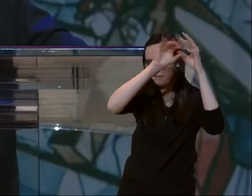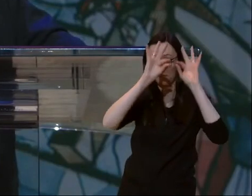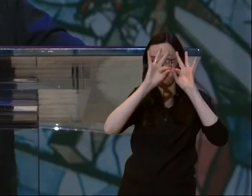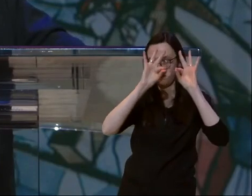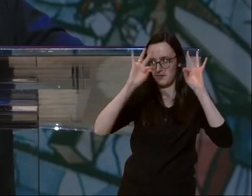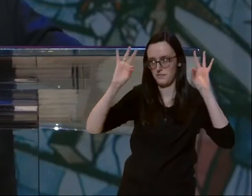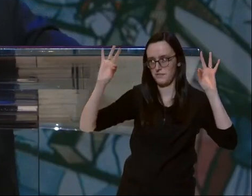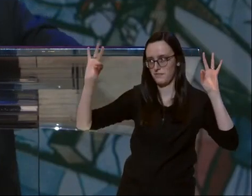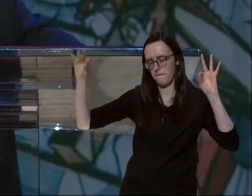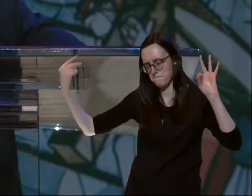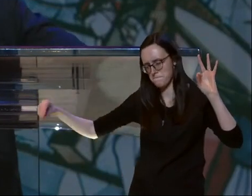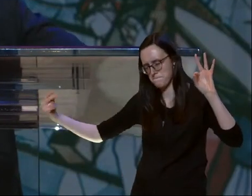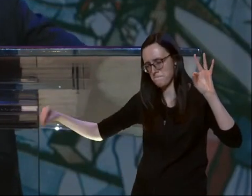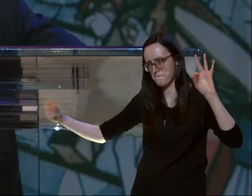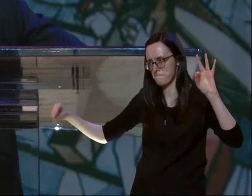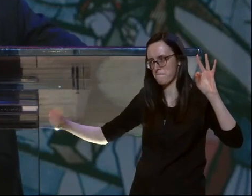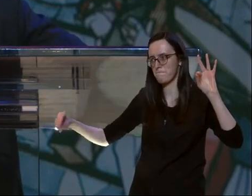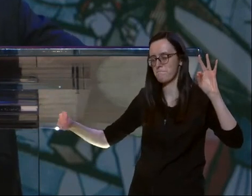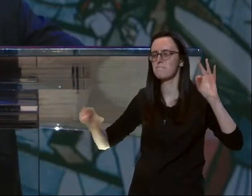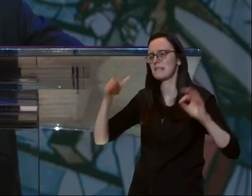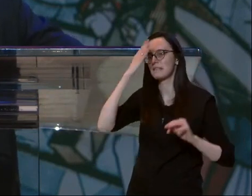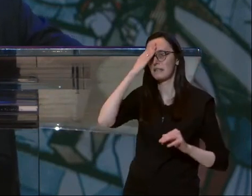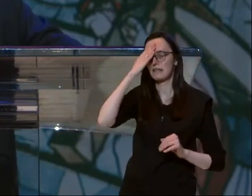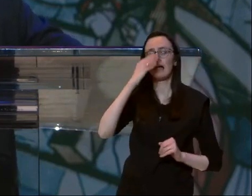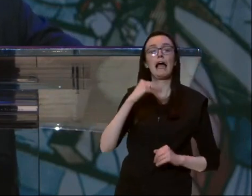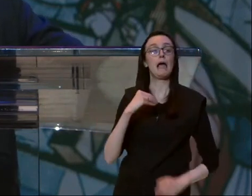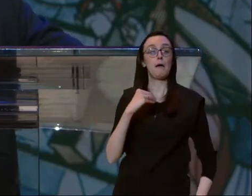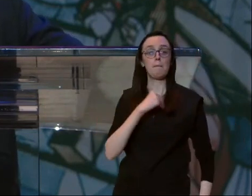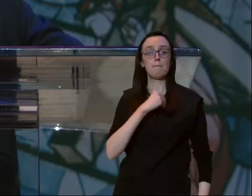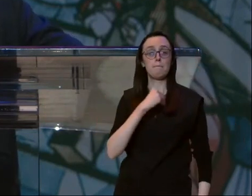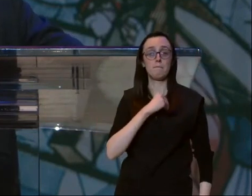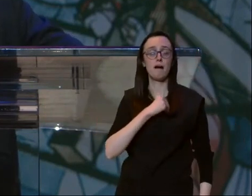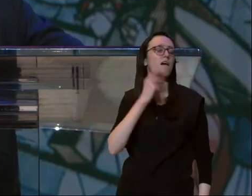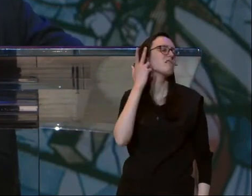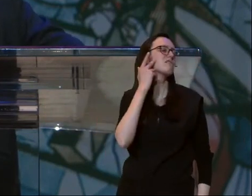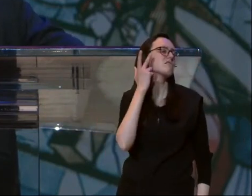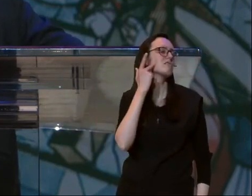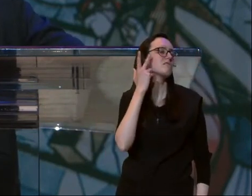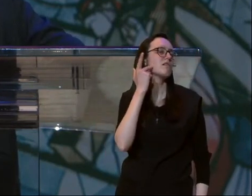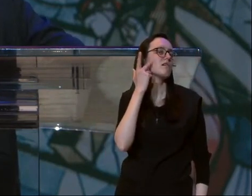Gente, se o pecado se torna normal na minha vida,